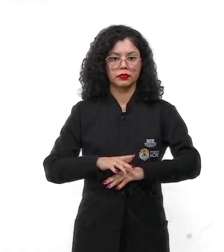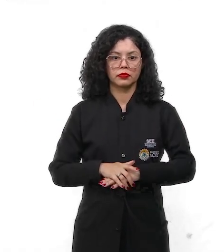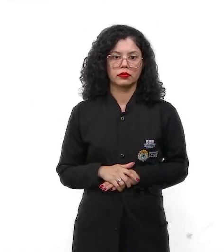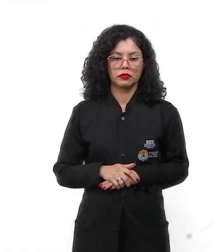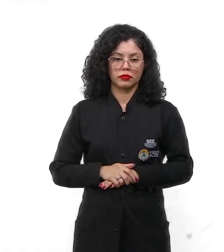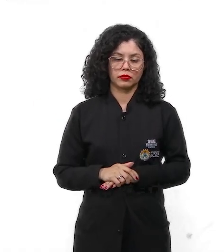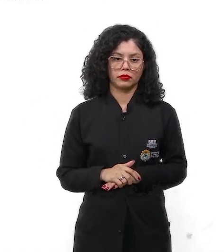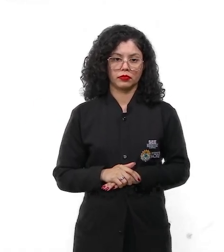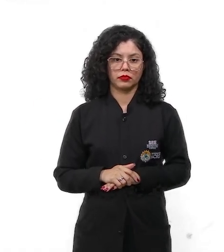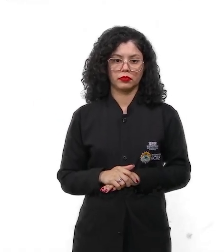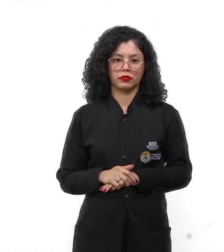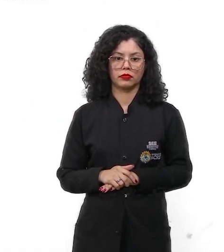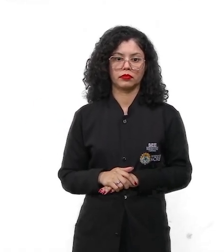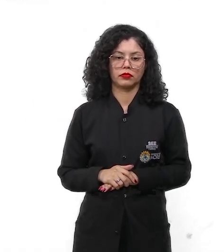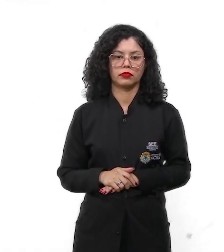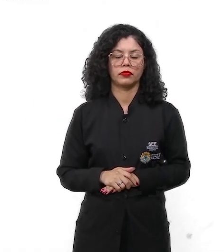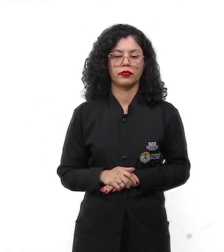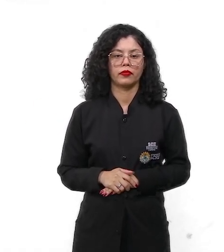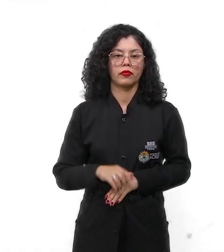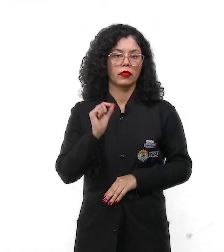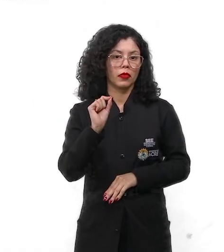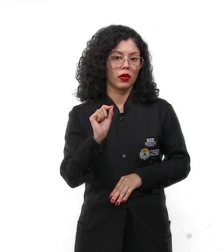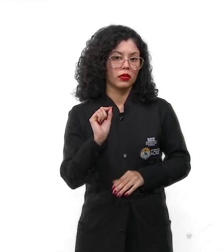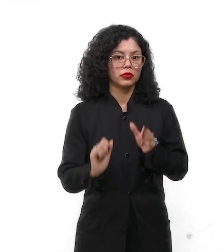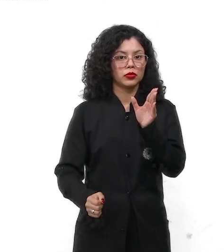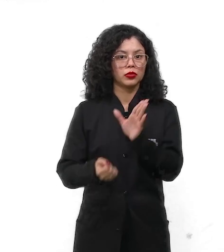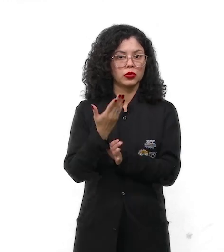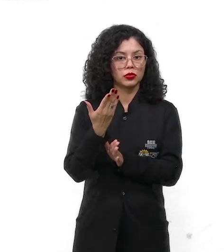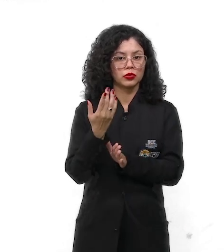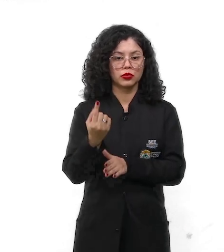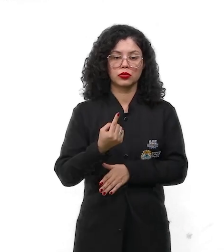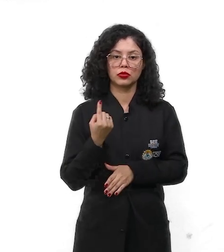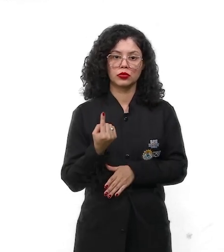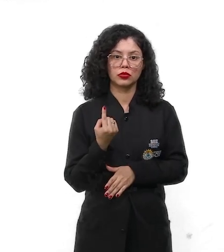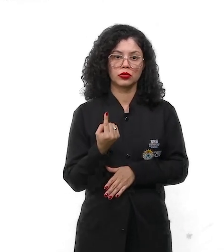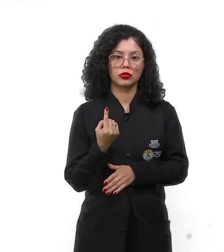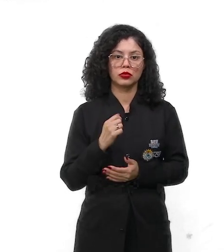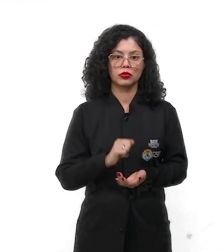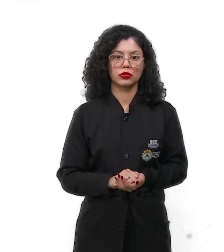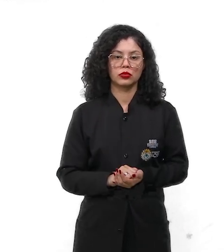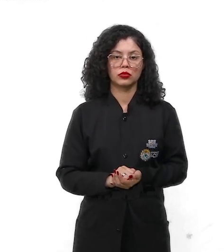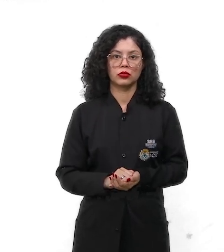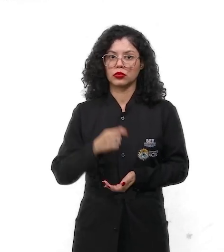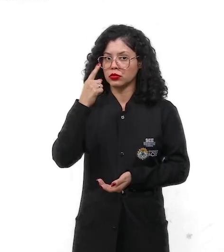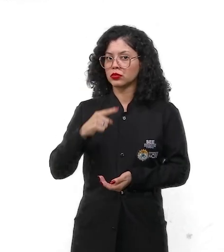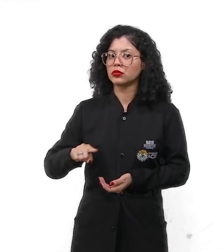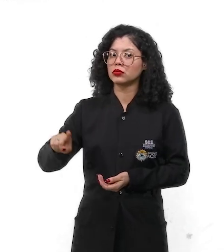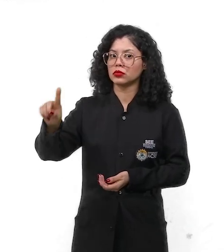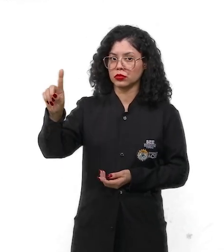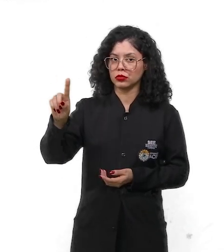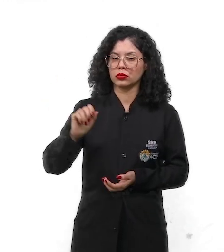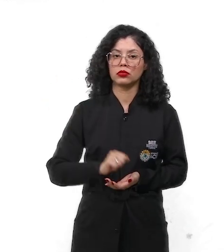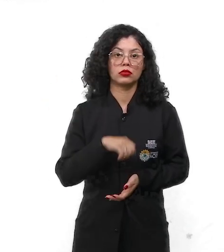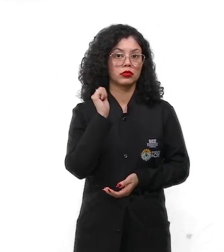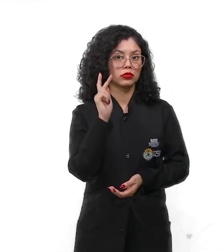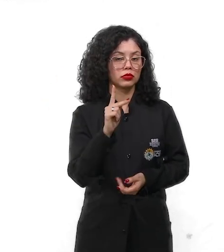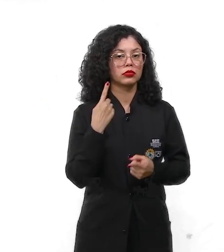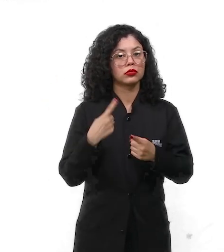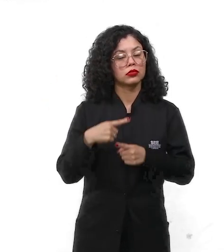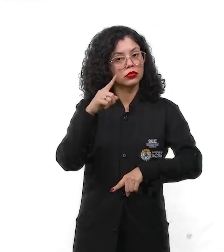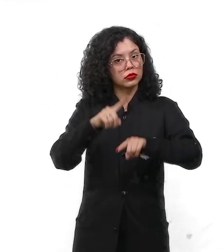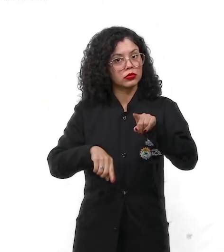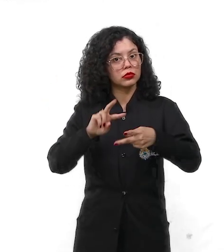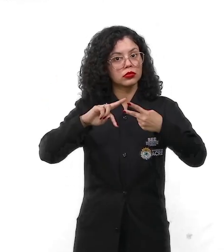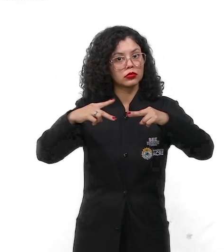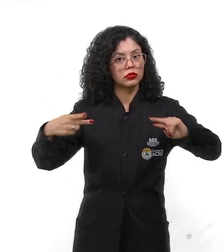aqui na questão. O que vai surgir é um indivíduo mamute. Tá ok? Porque o material